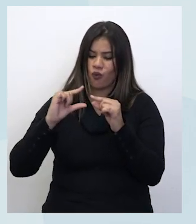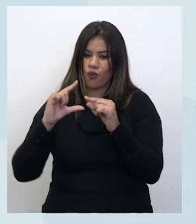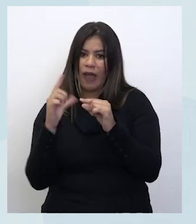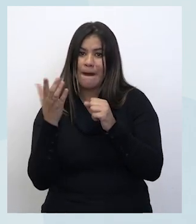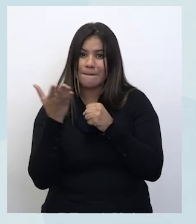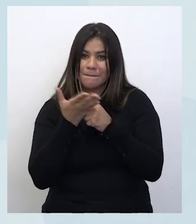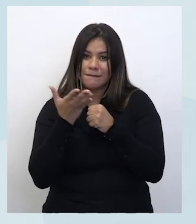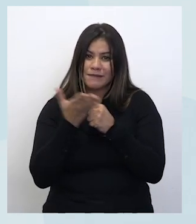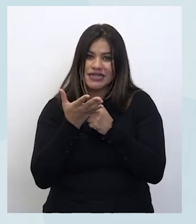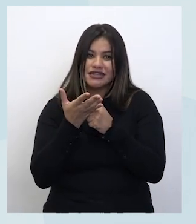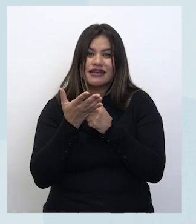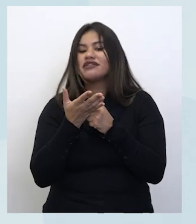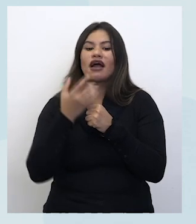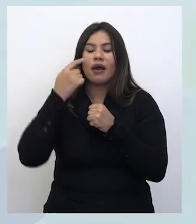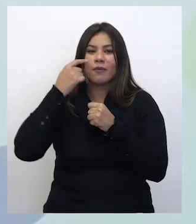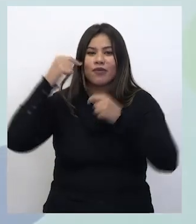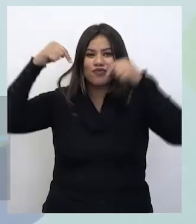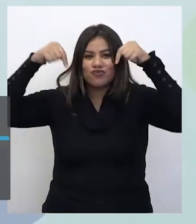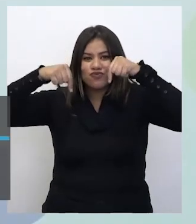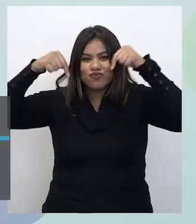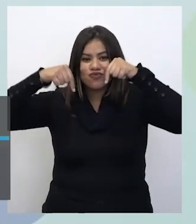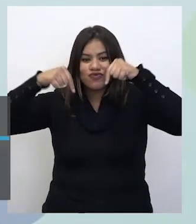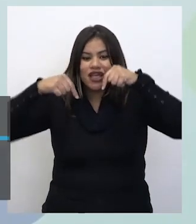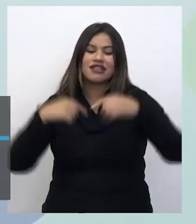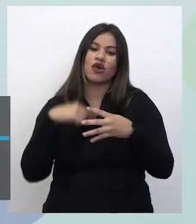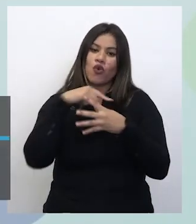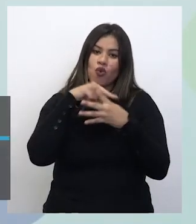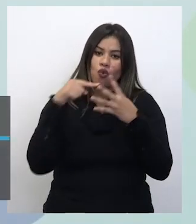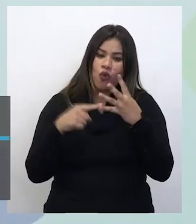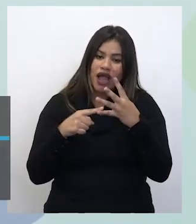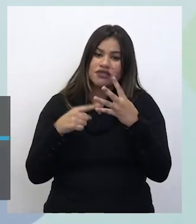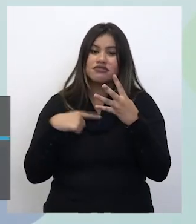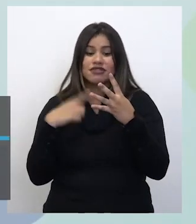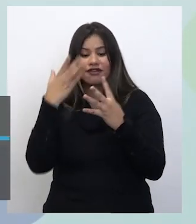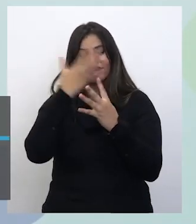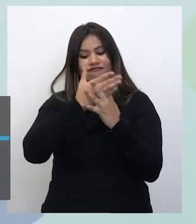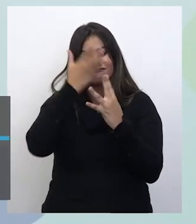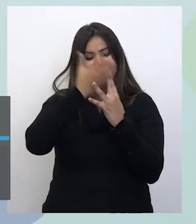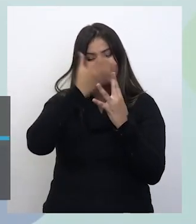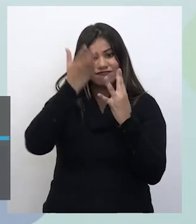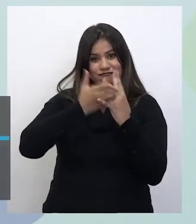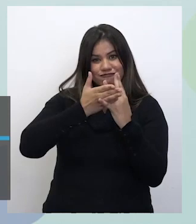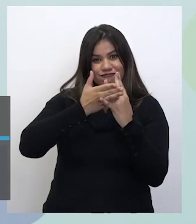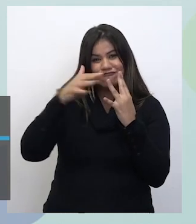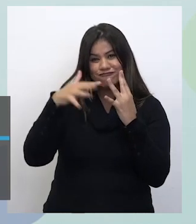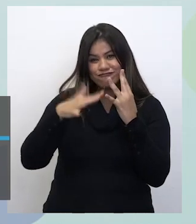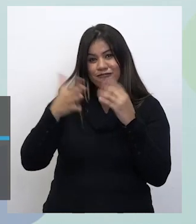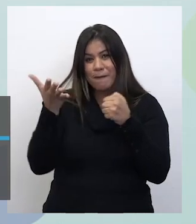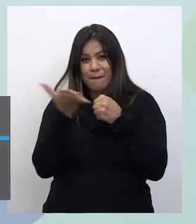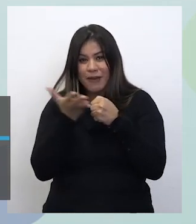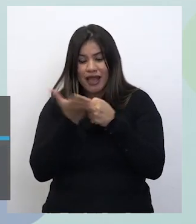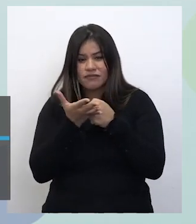Então agora você já sabe que além dos 4 degraus principais, a gente tem esses degraus intermediários. E o que mais a gente tem